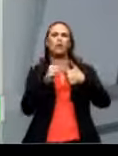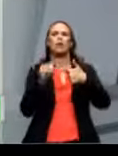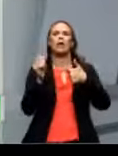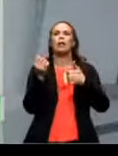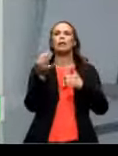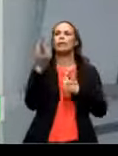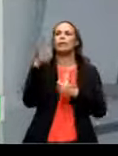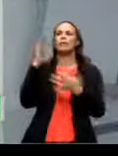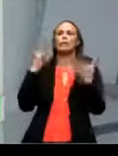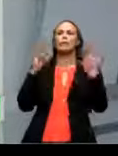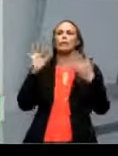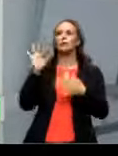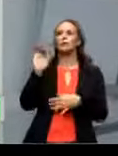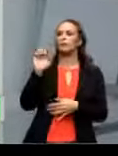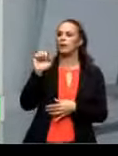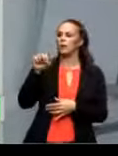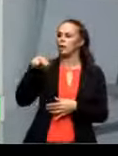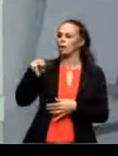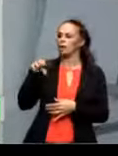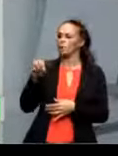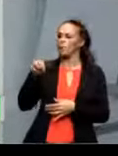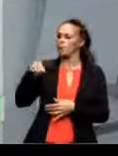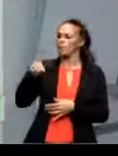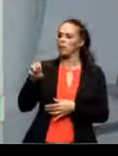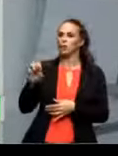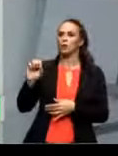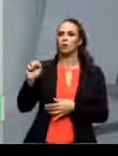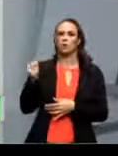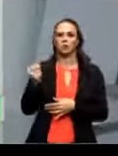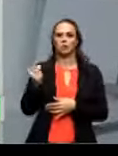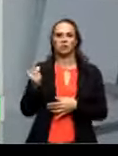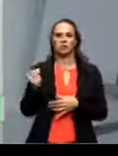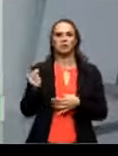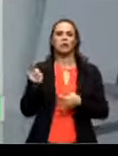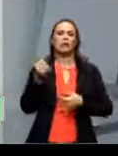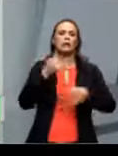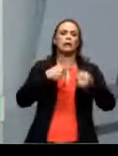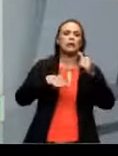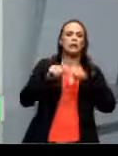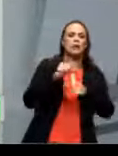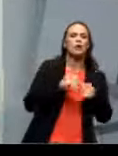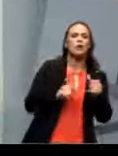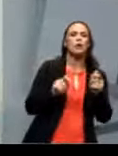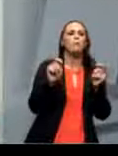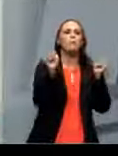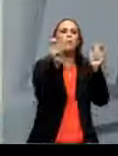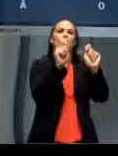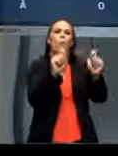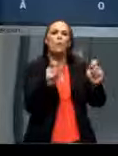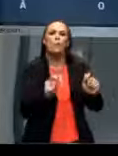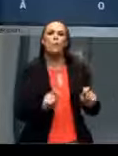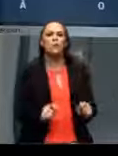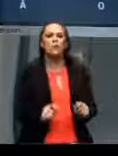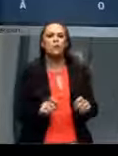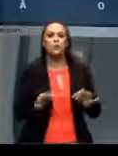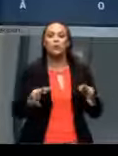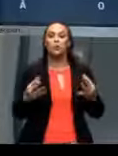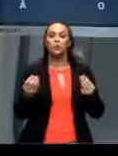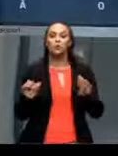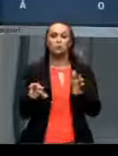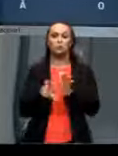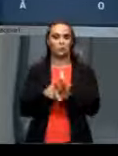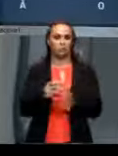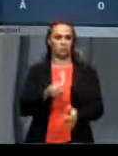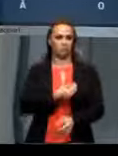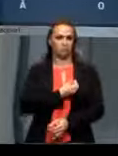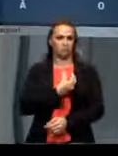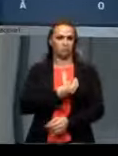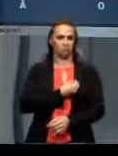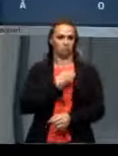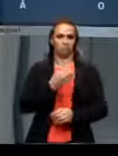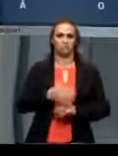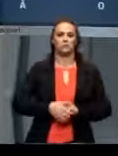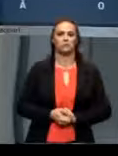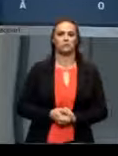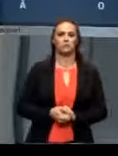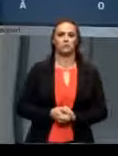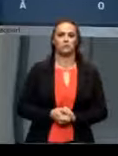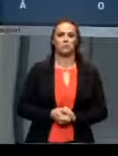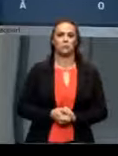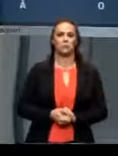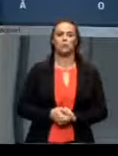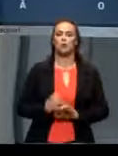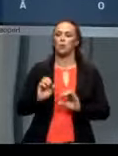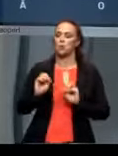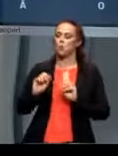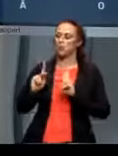químicos e tudo em relação aos seres vivos. Ok. 2º ano, professora Marisa,